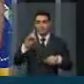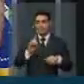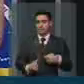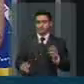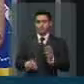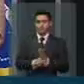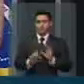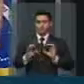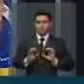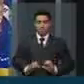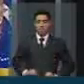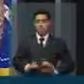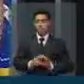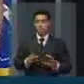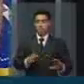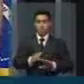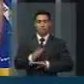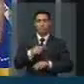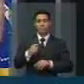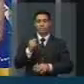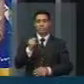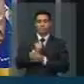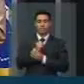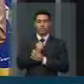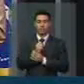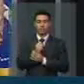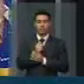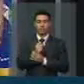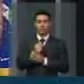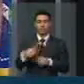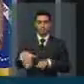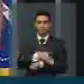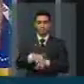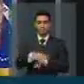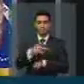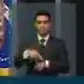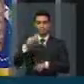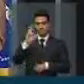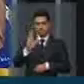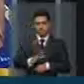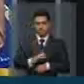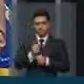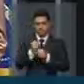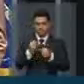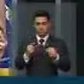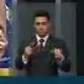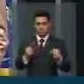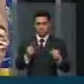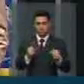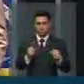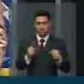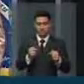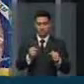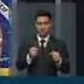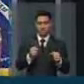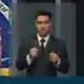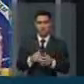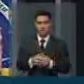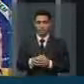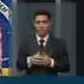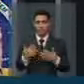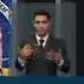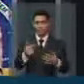cidadão trafegar com o mínimo de segurança pelas rodovias desse país de dimensões continentais. Se já não bastasse isso,